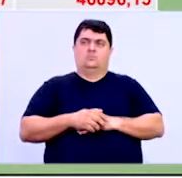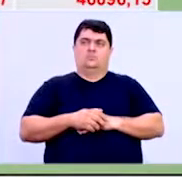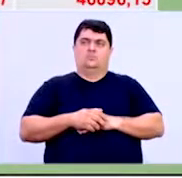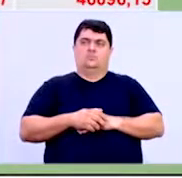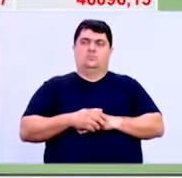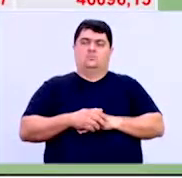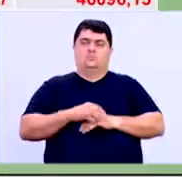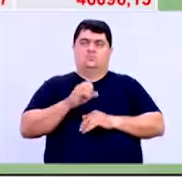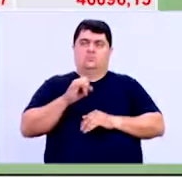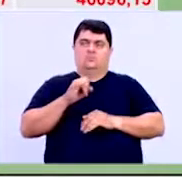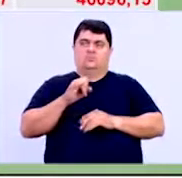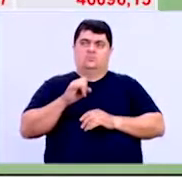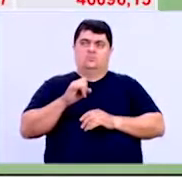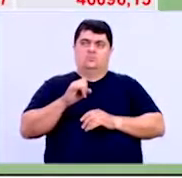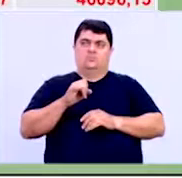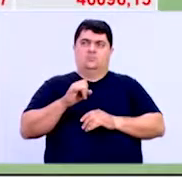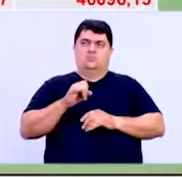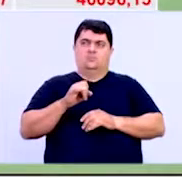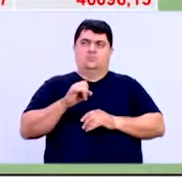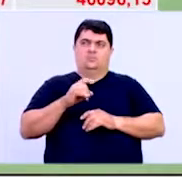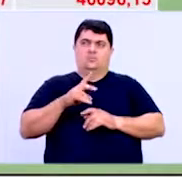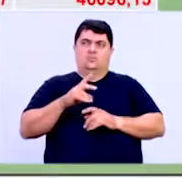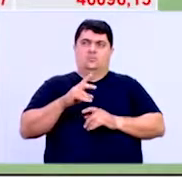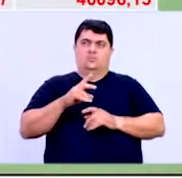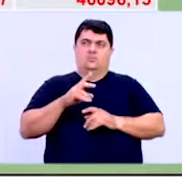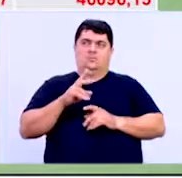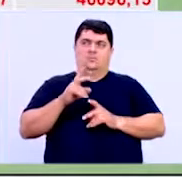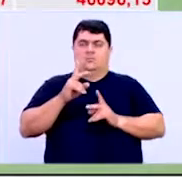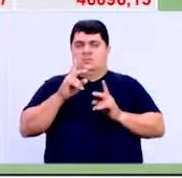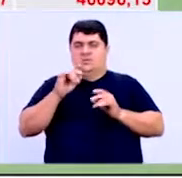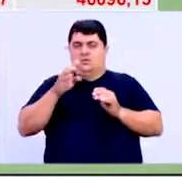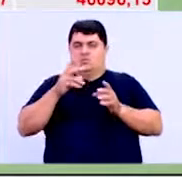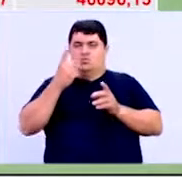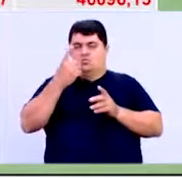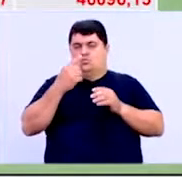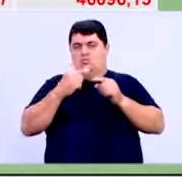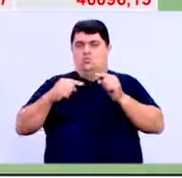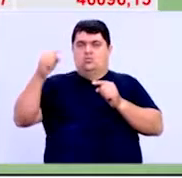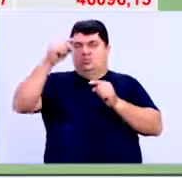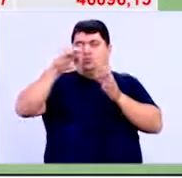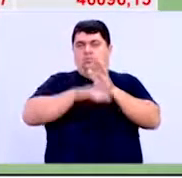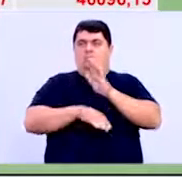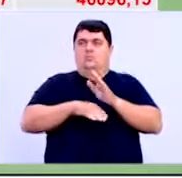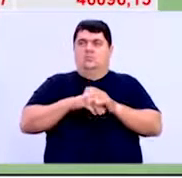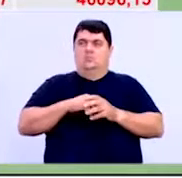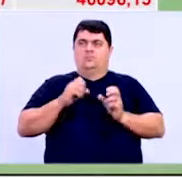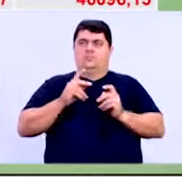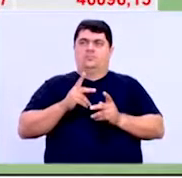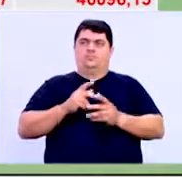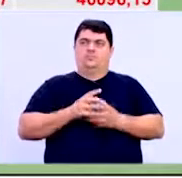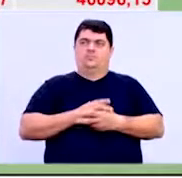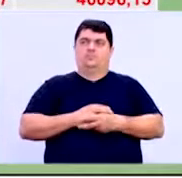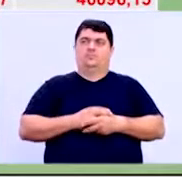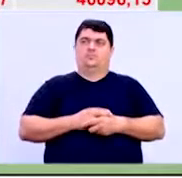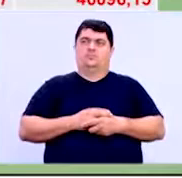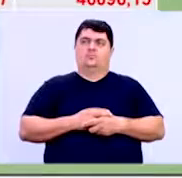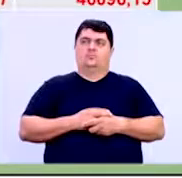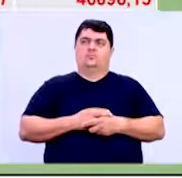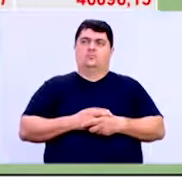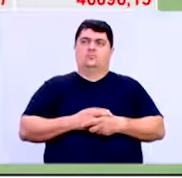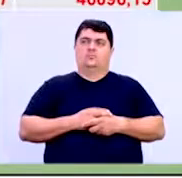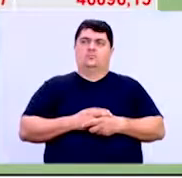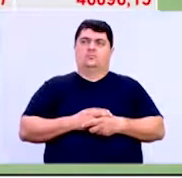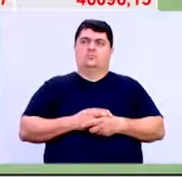pegar esse menos esse, é igual a esse. Tudo bem, professora? Claro que,